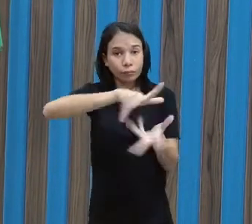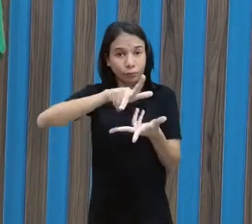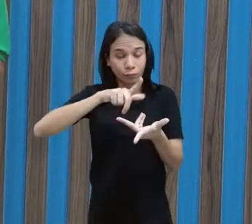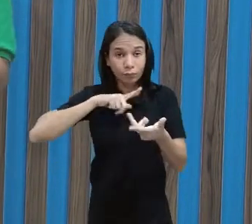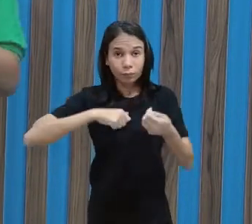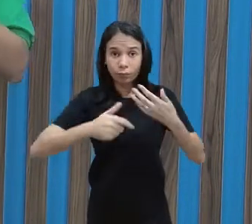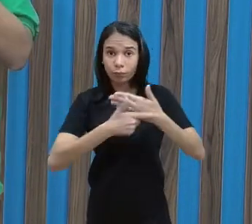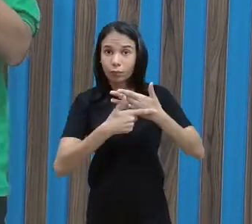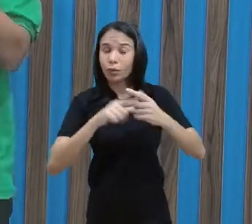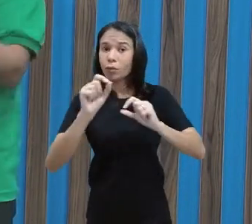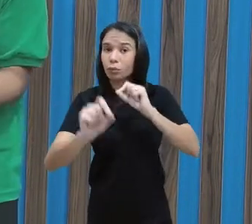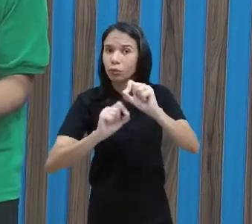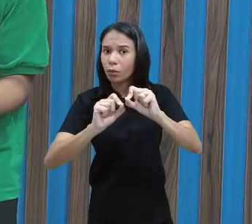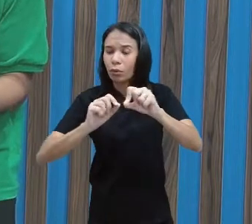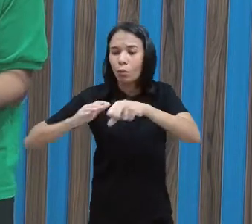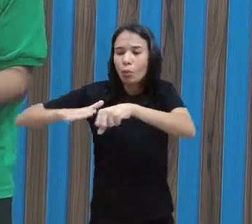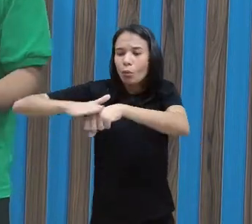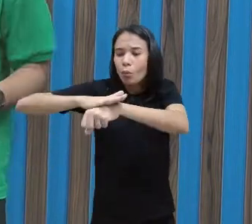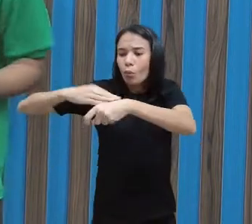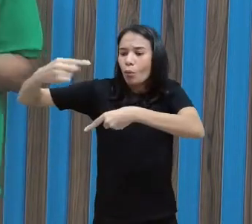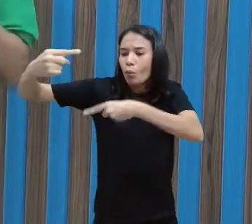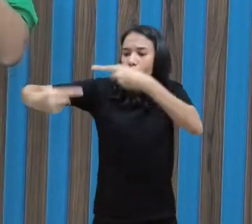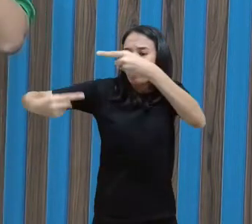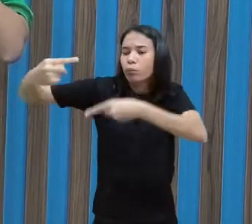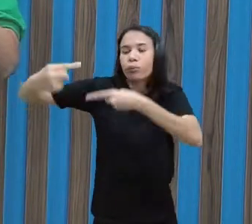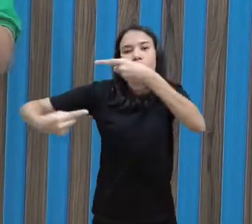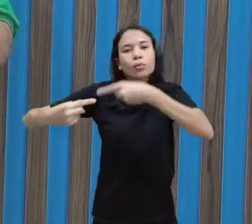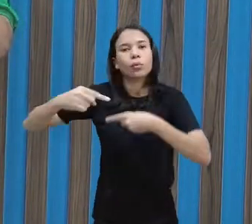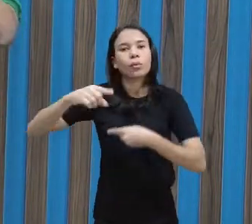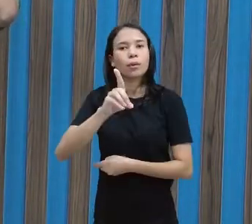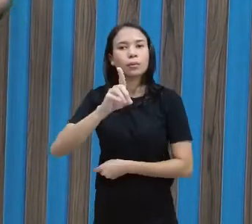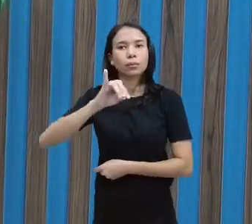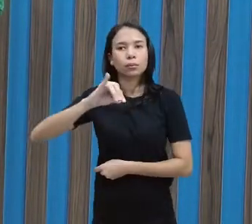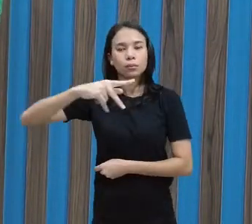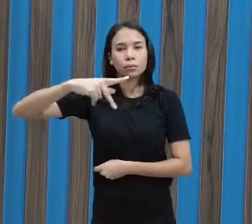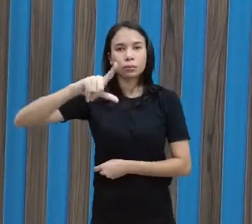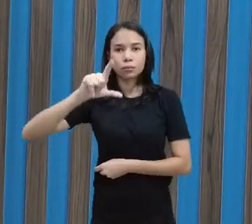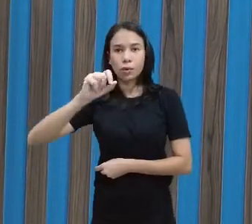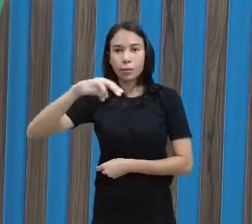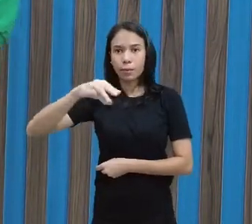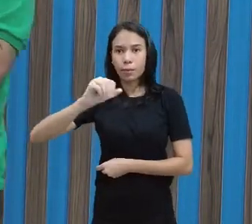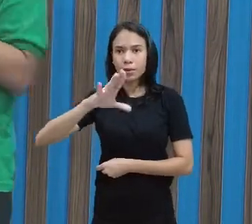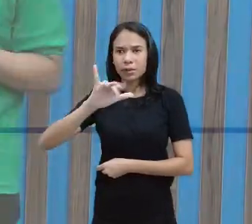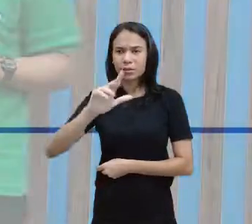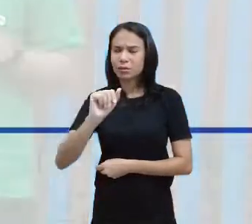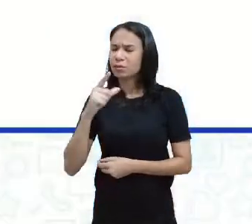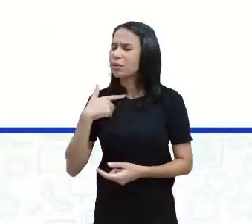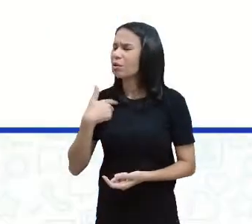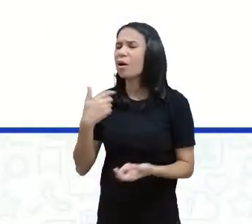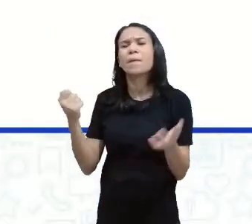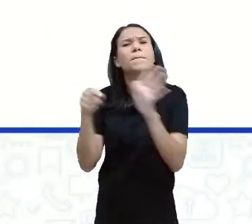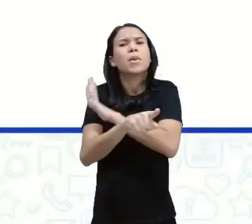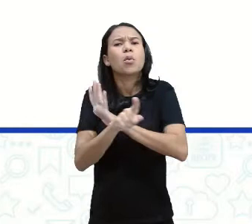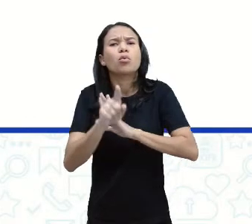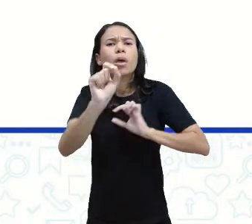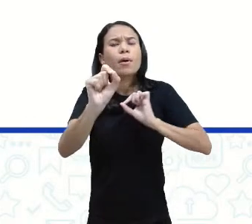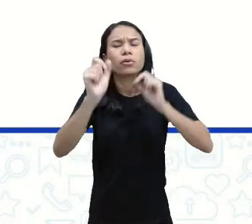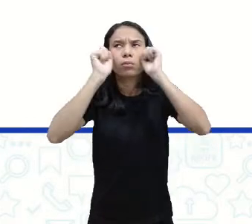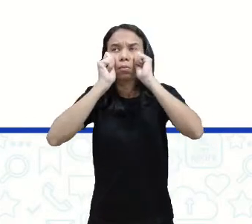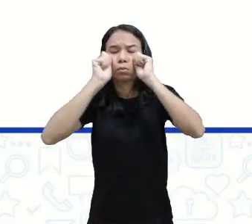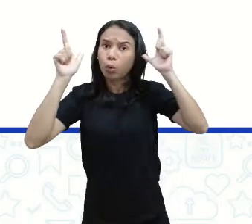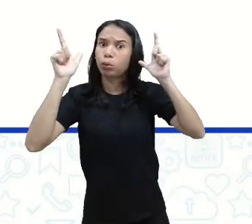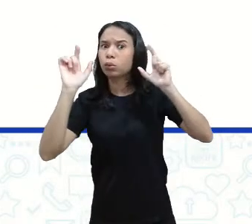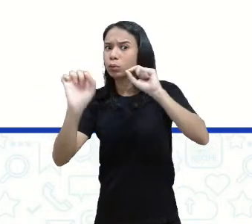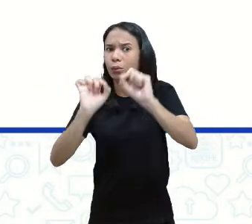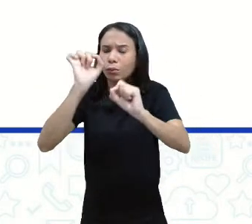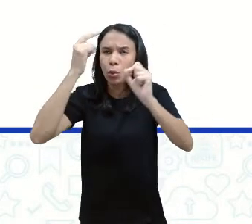para a diplomacia. Então, nesse momento a gente joga aqui essa pergunta disparadora para mexer aí